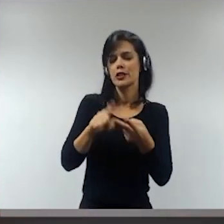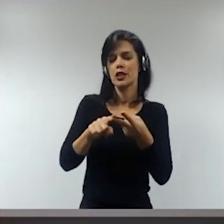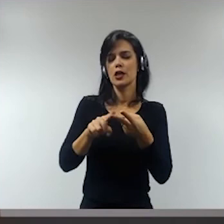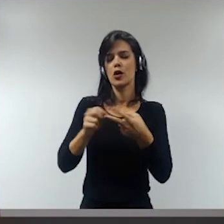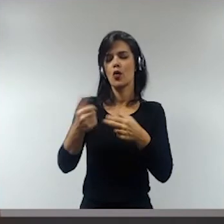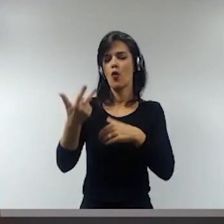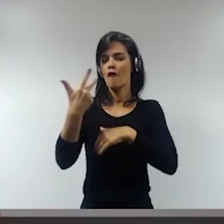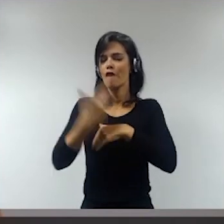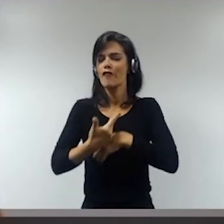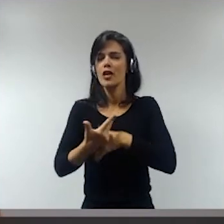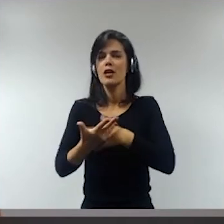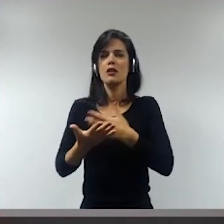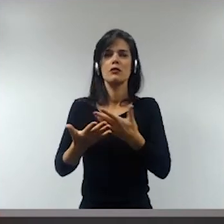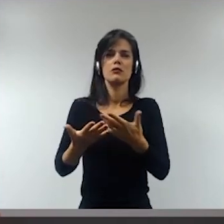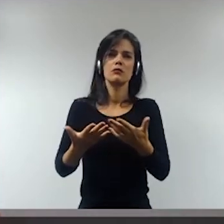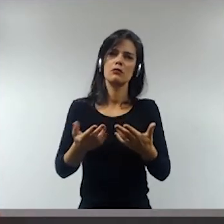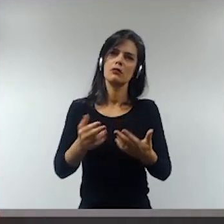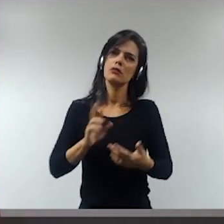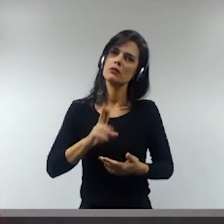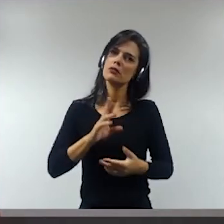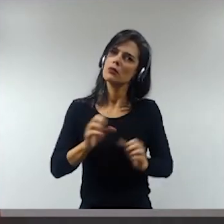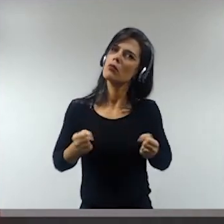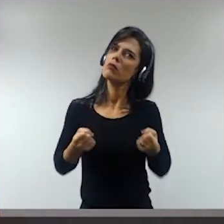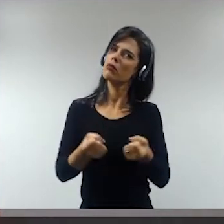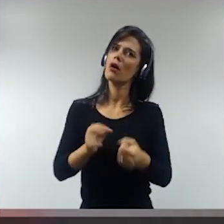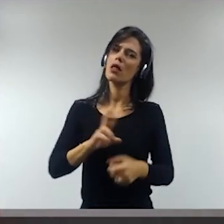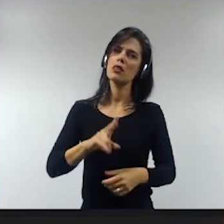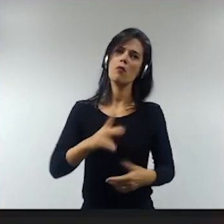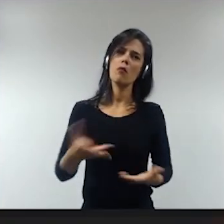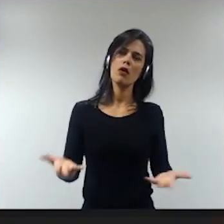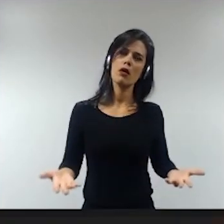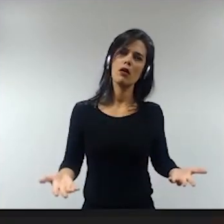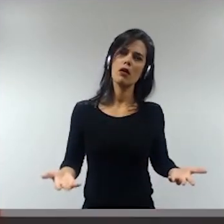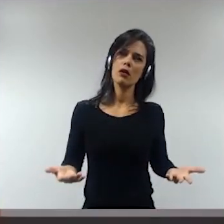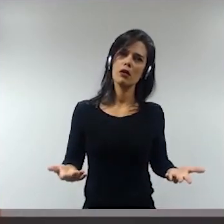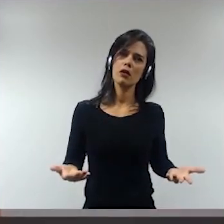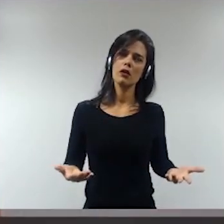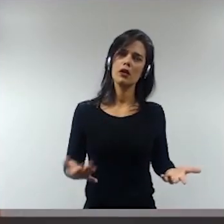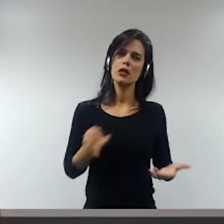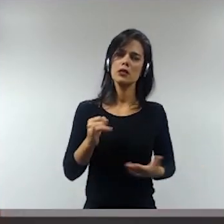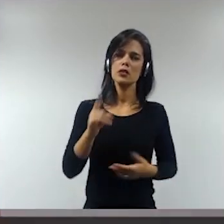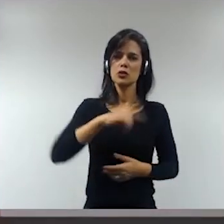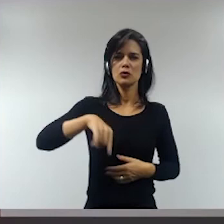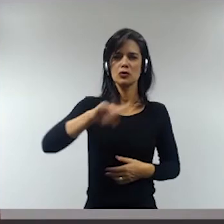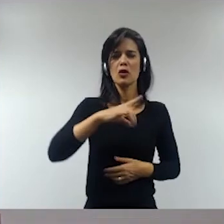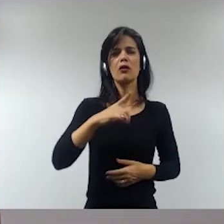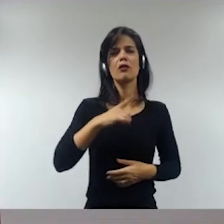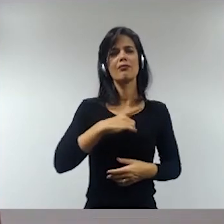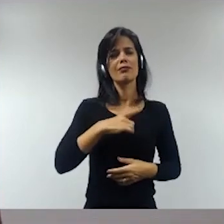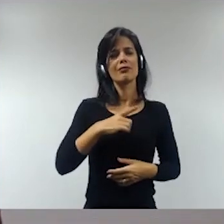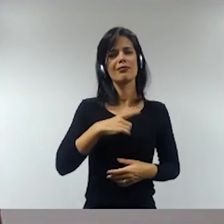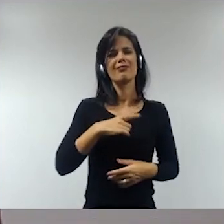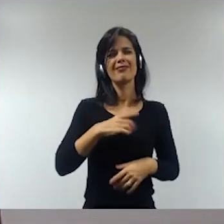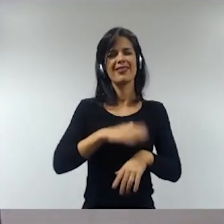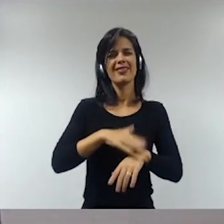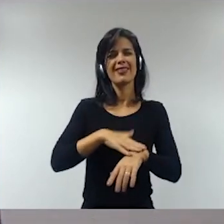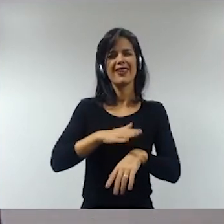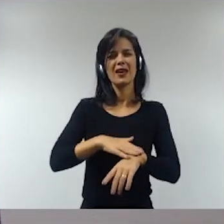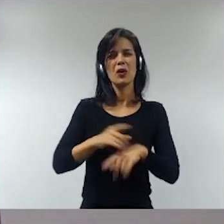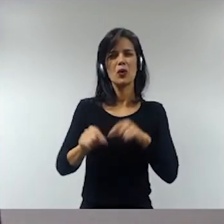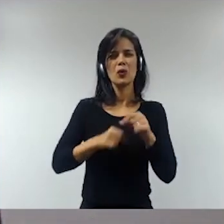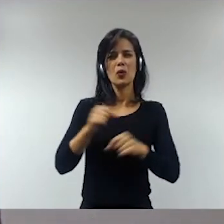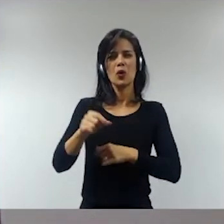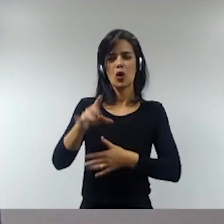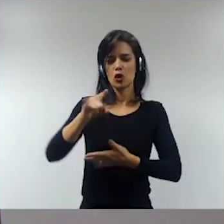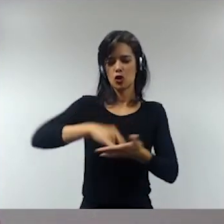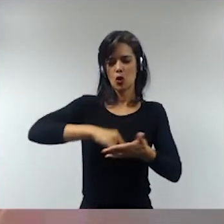não é sustentação, isso é memorial. E ainda assim, se a gente às vezes leva, como já aconteceu comigo, entregar o memorial